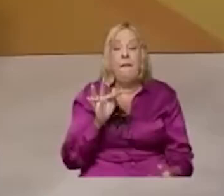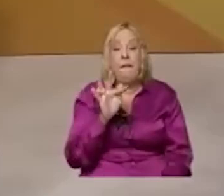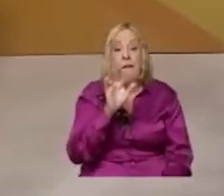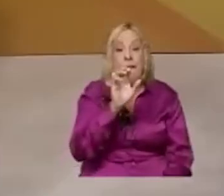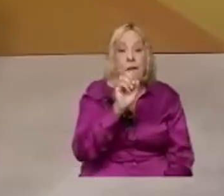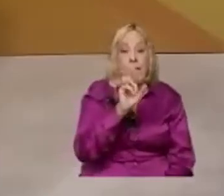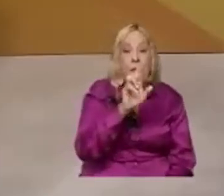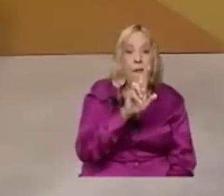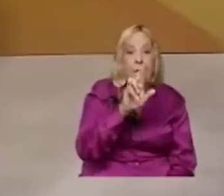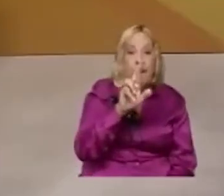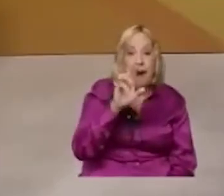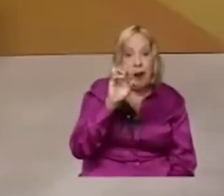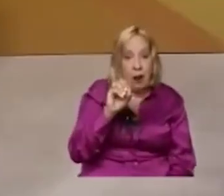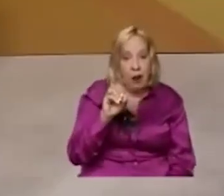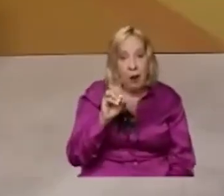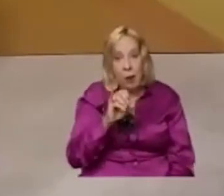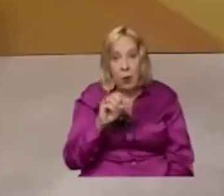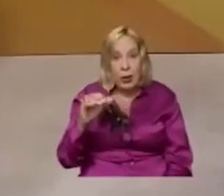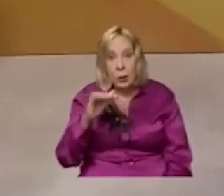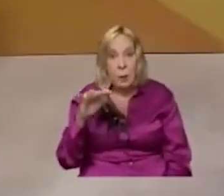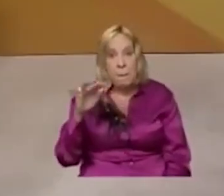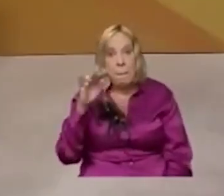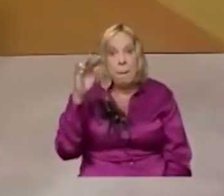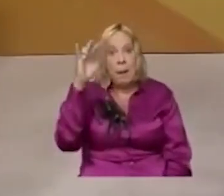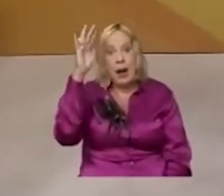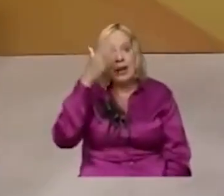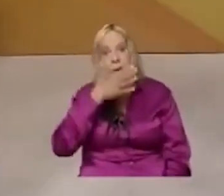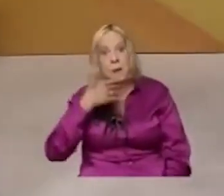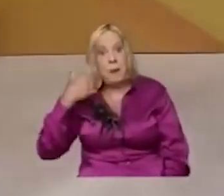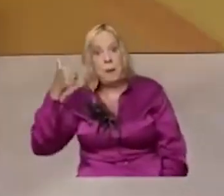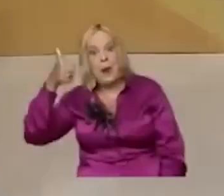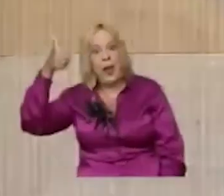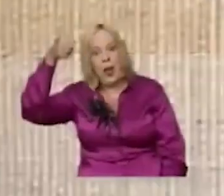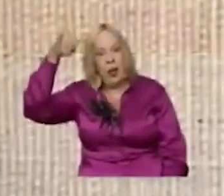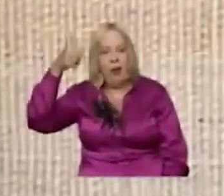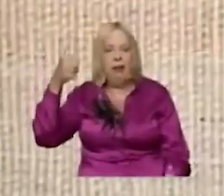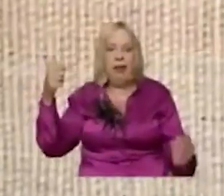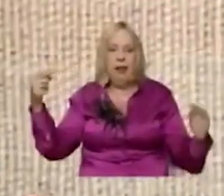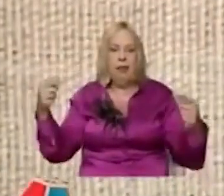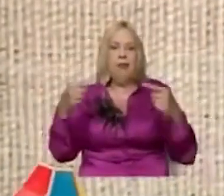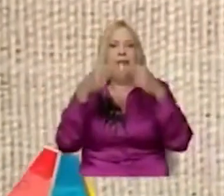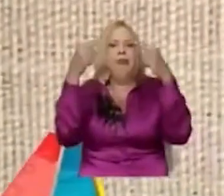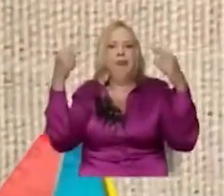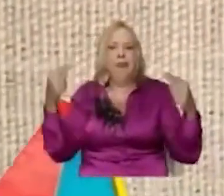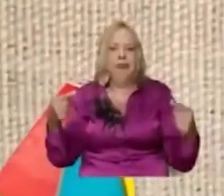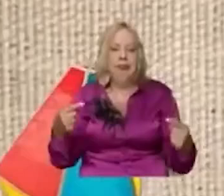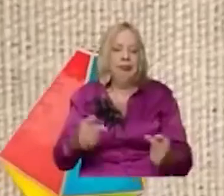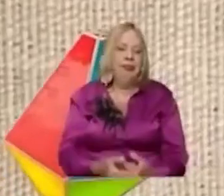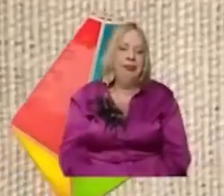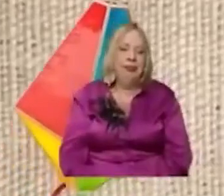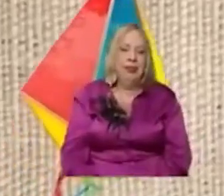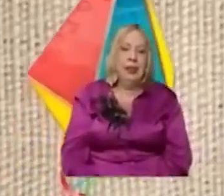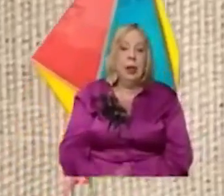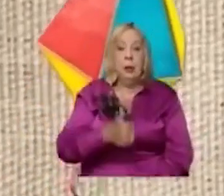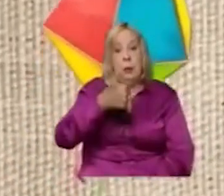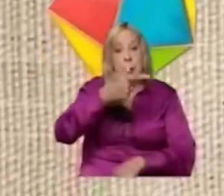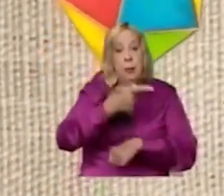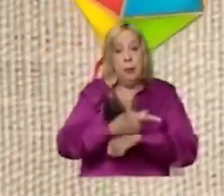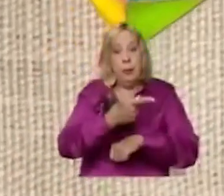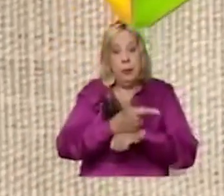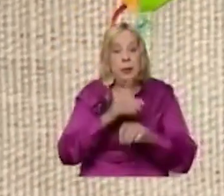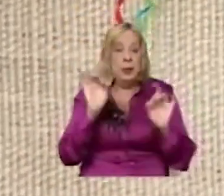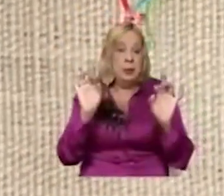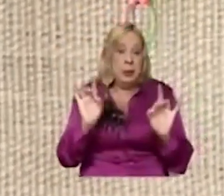ao nosso primeiro prêmio especial. O primeiro prêmio especial